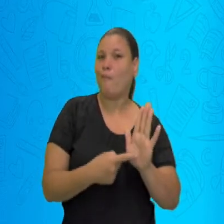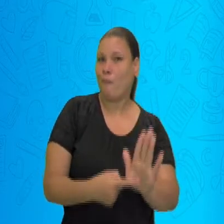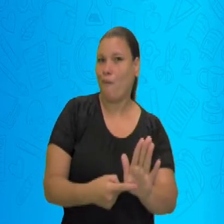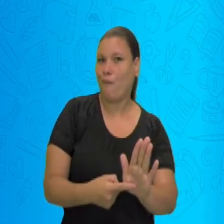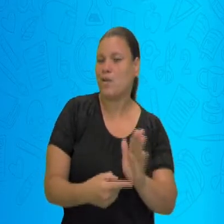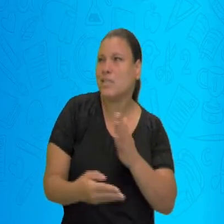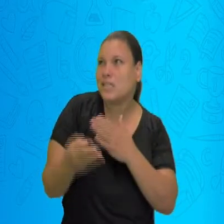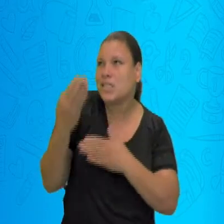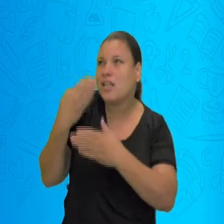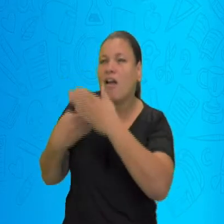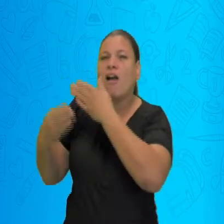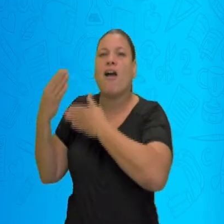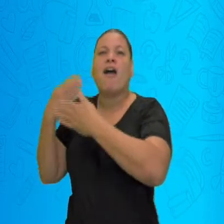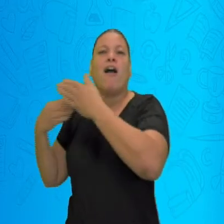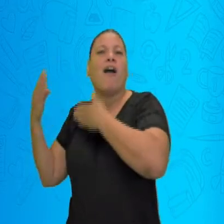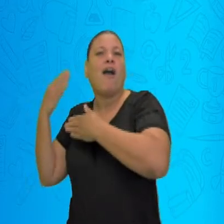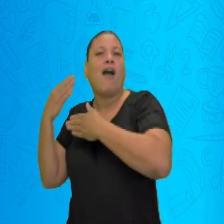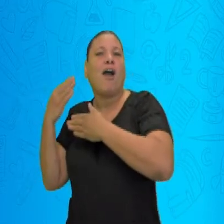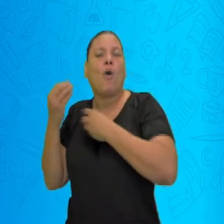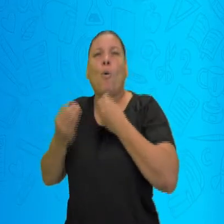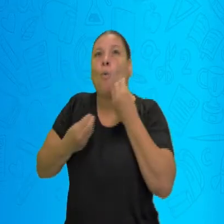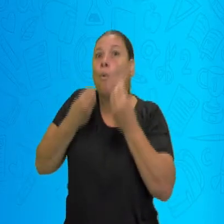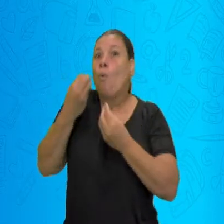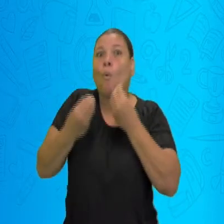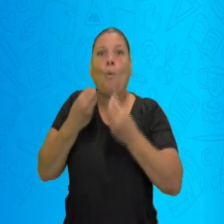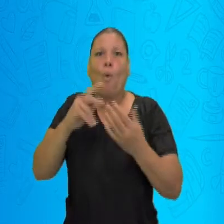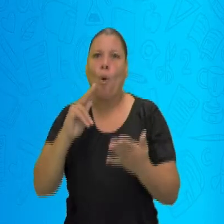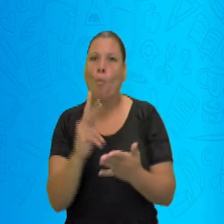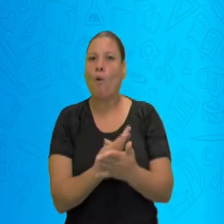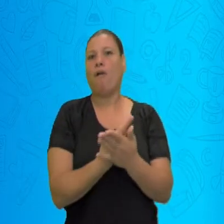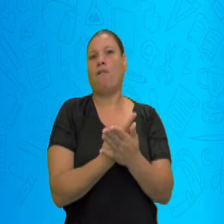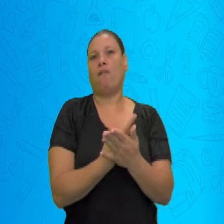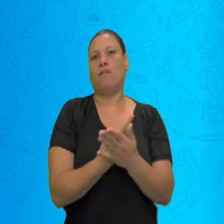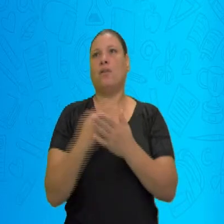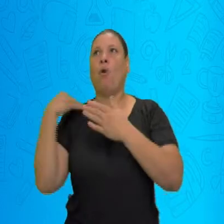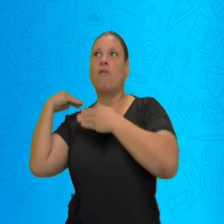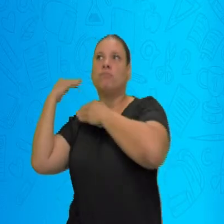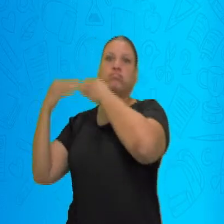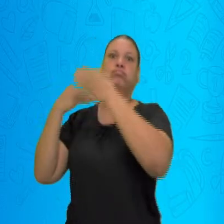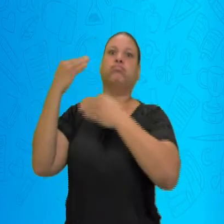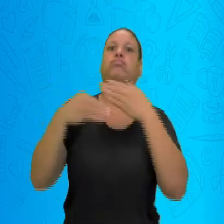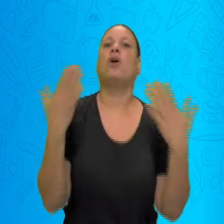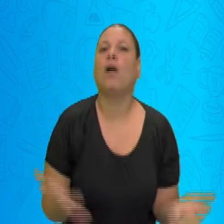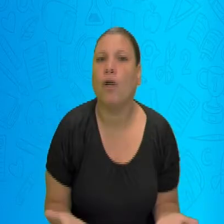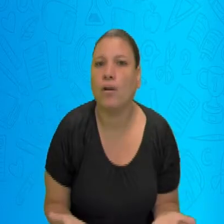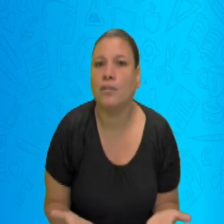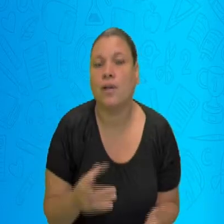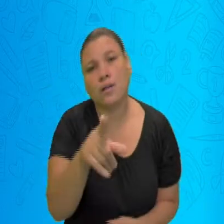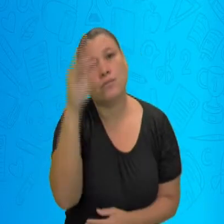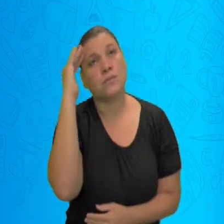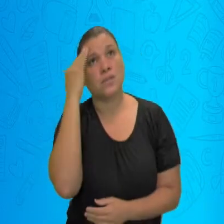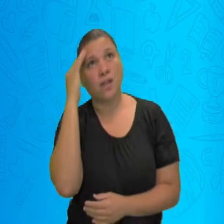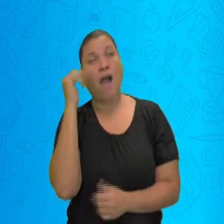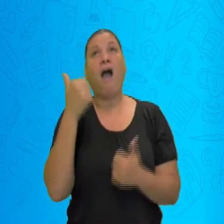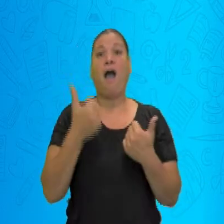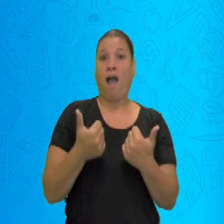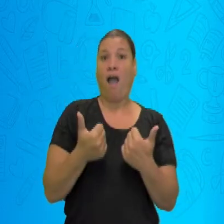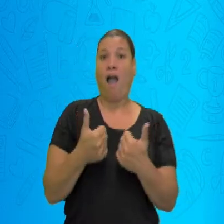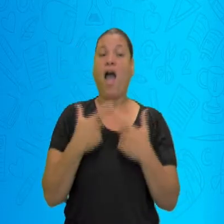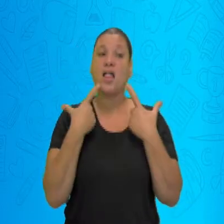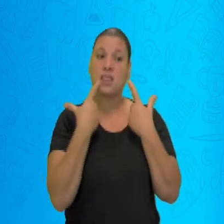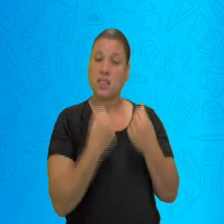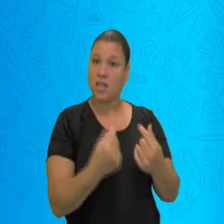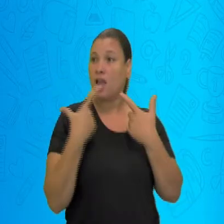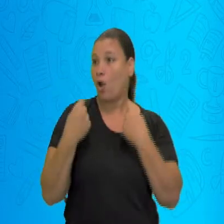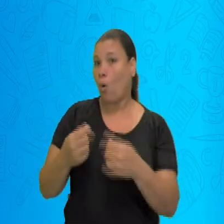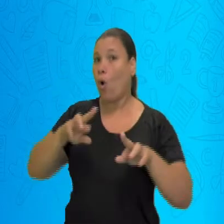Ok? Temos países no continente americano que